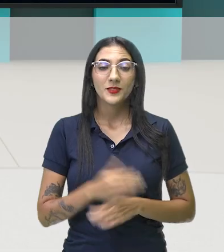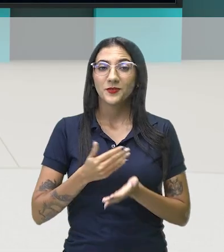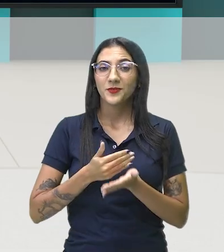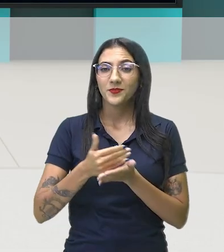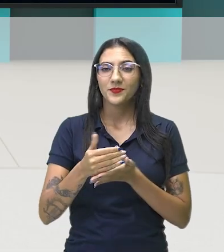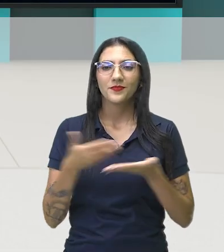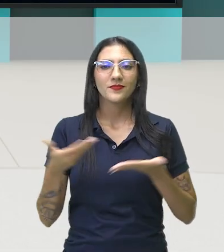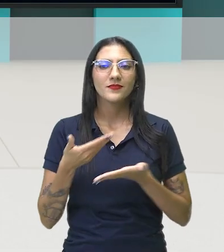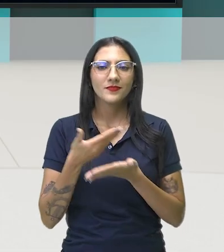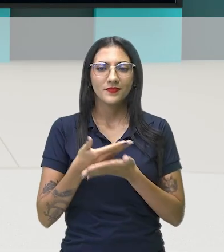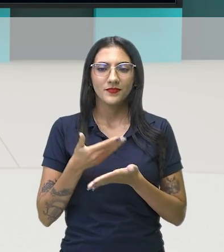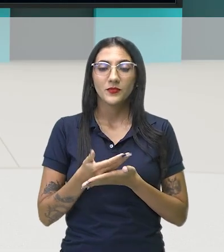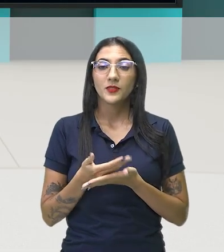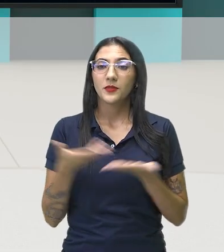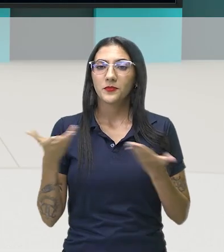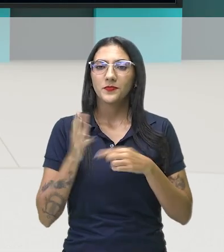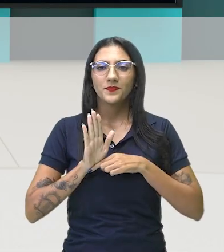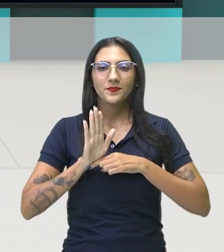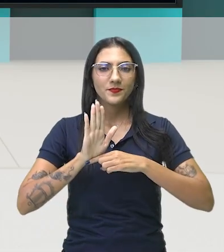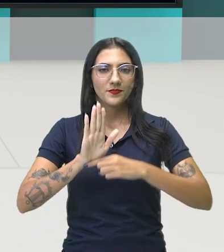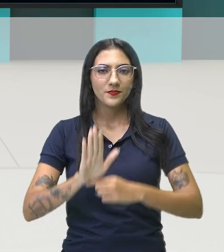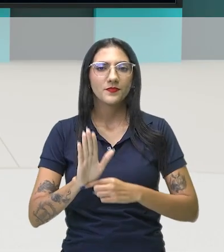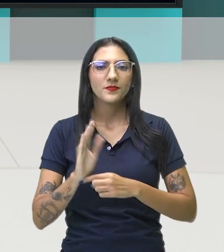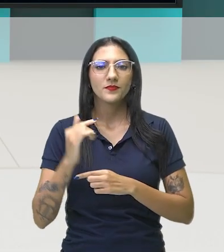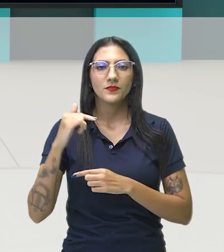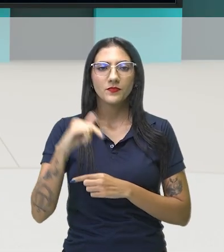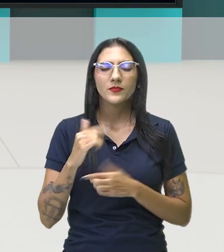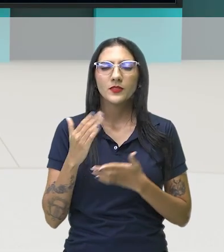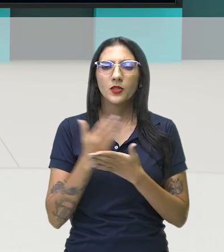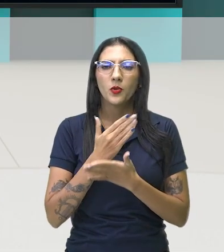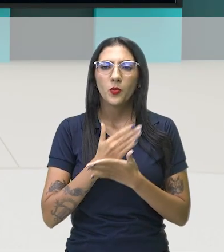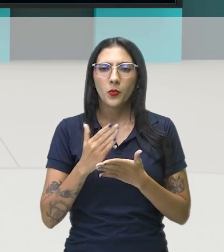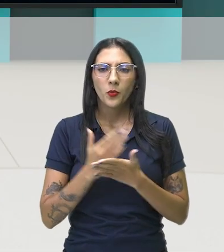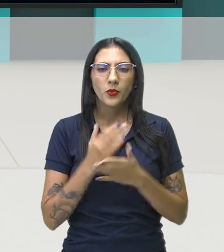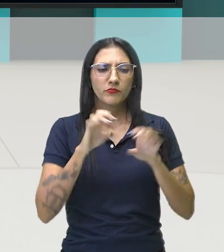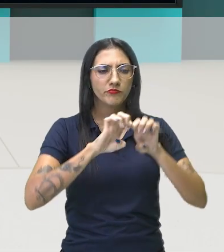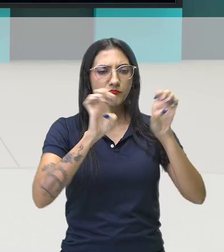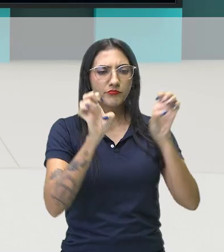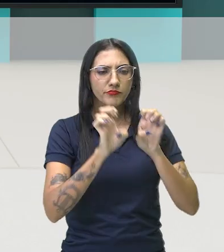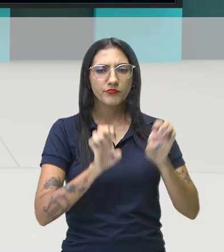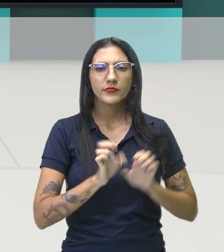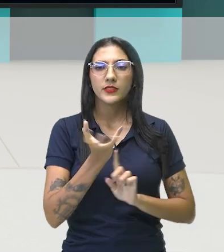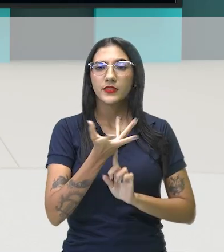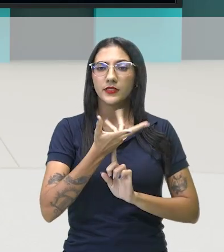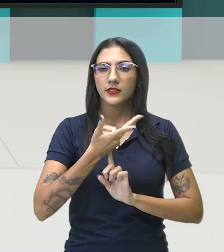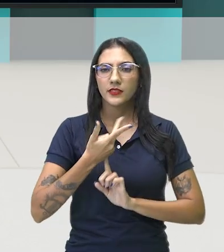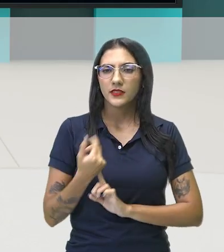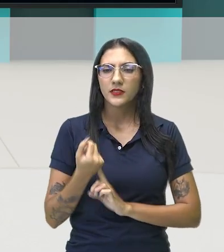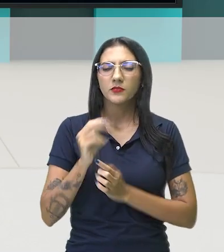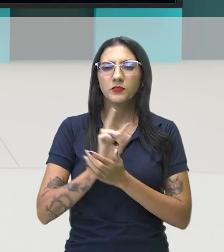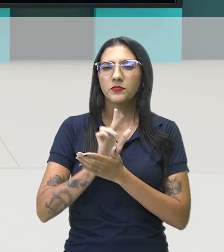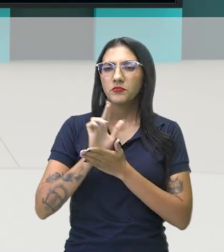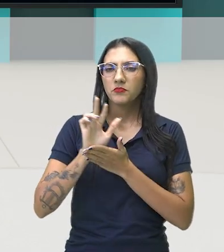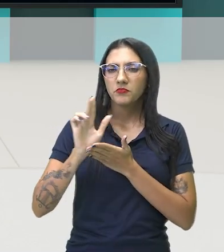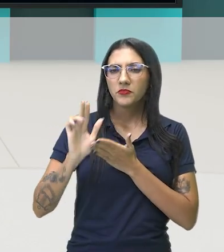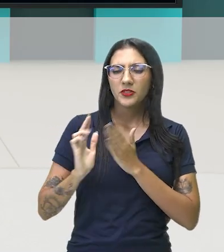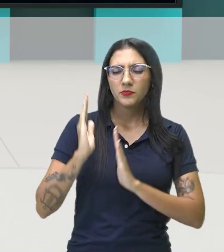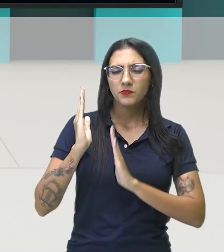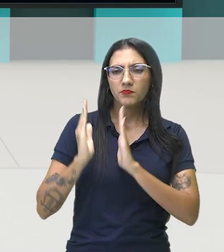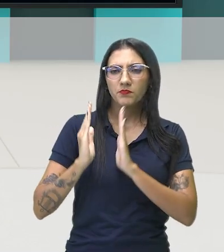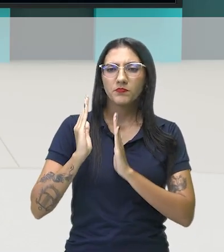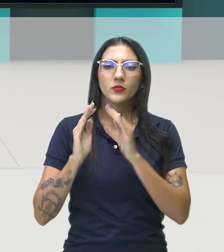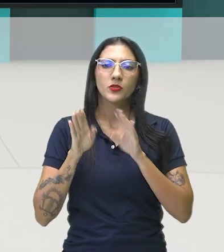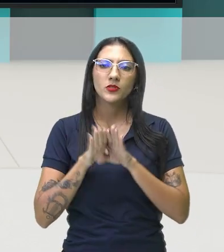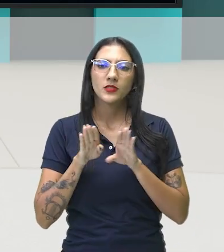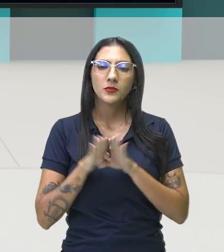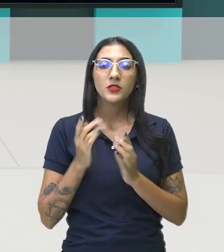Iniciamos nossa aula, vamos apresentar para vocês algumas obras de arte de diferentes épocas